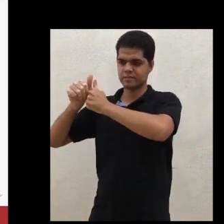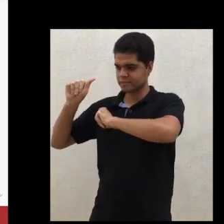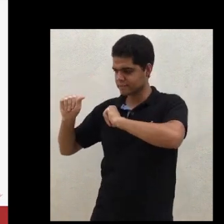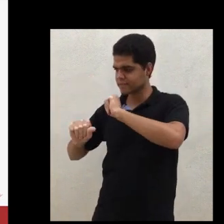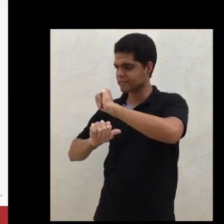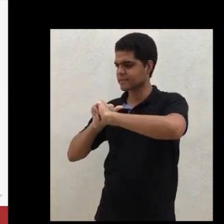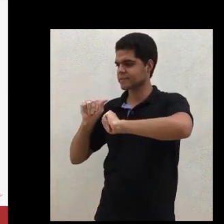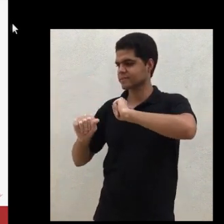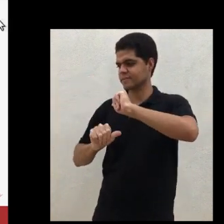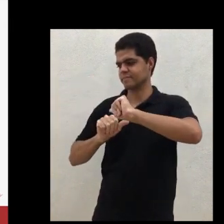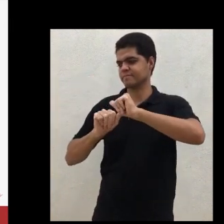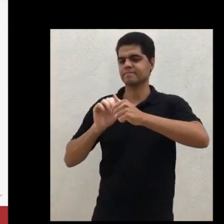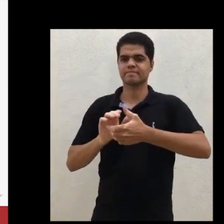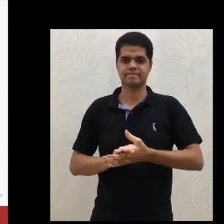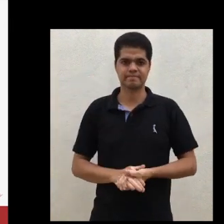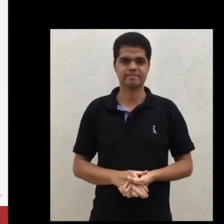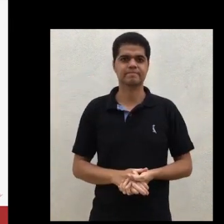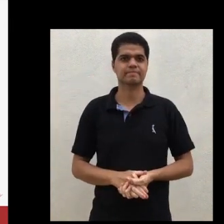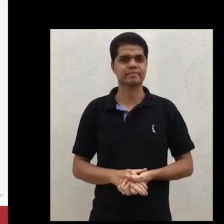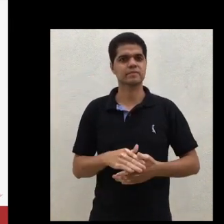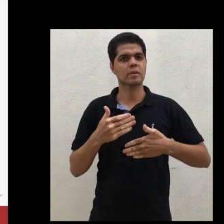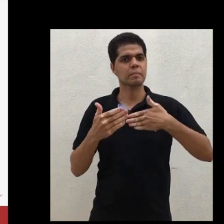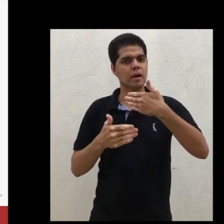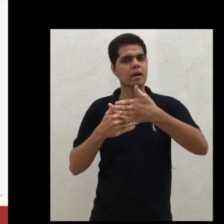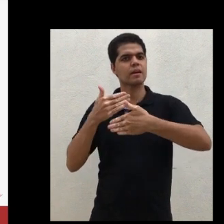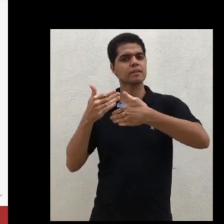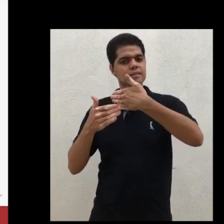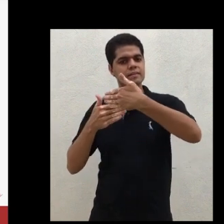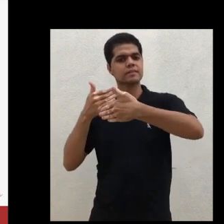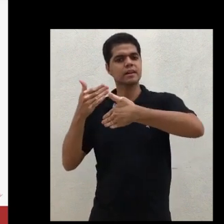você. E essas coisas todas acontecem